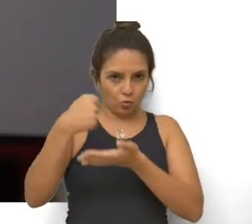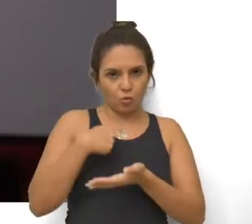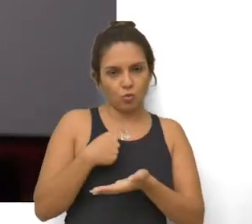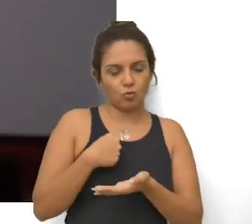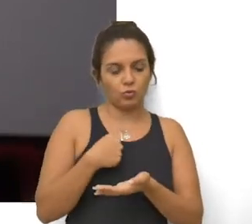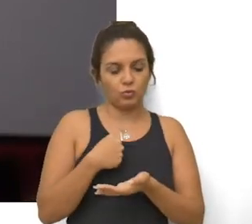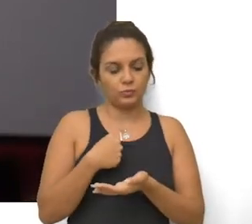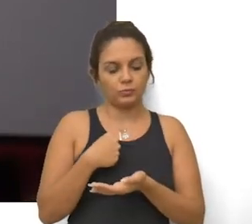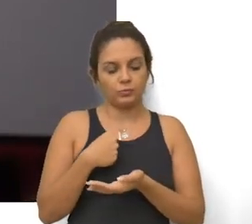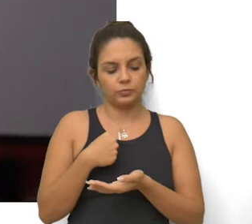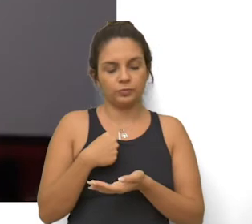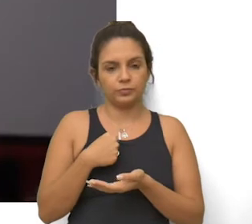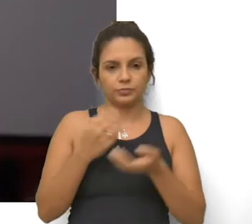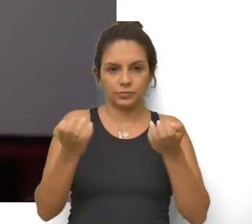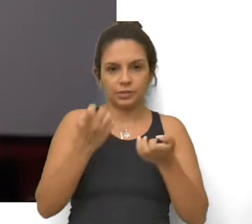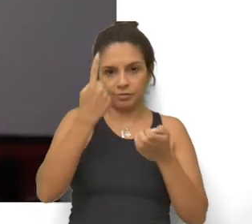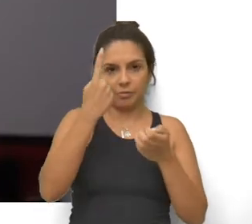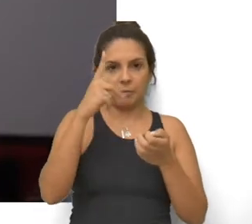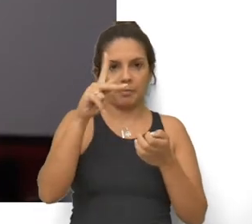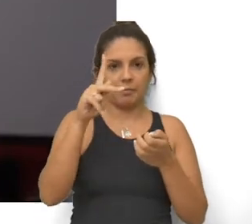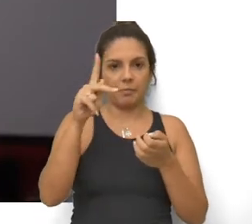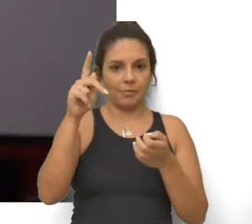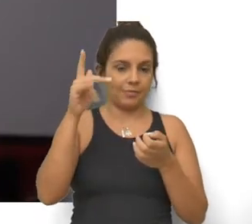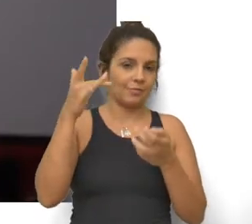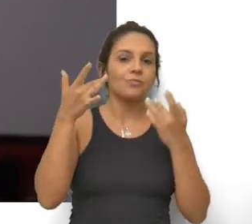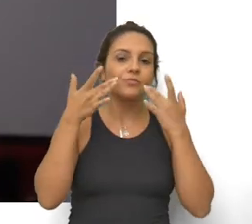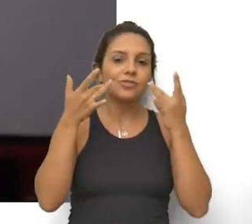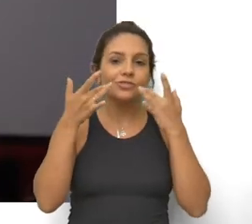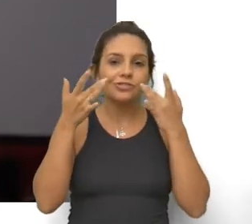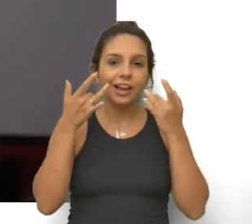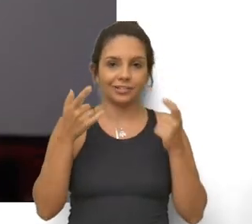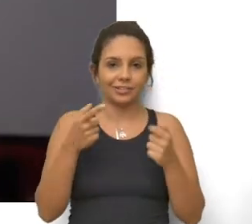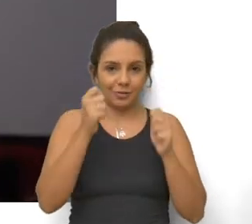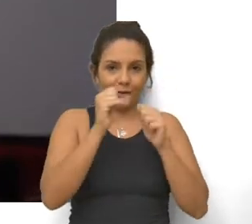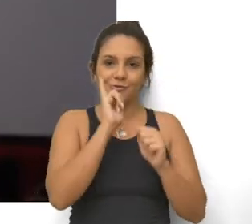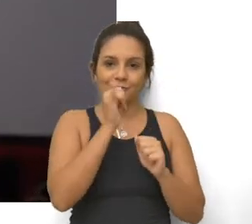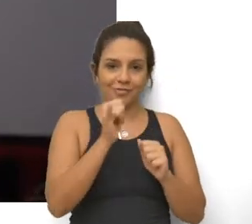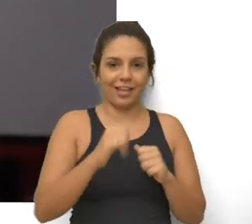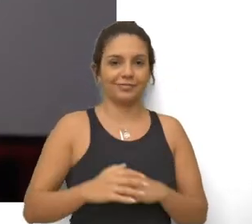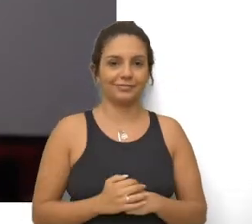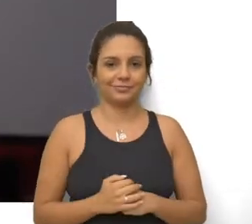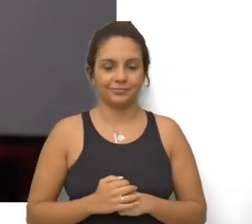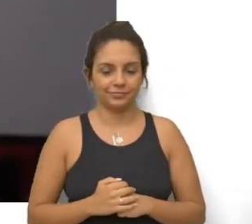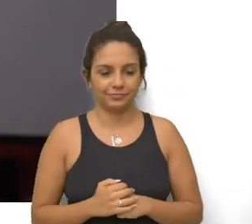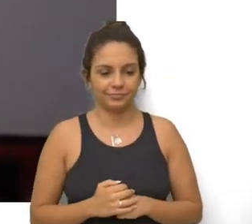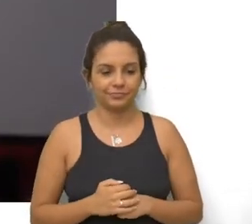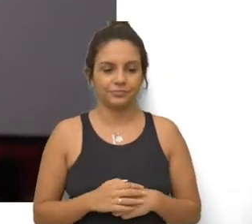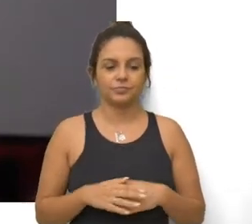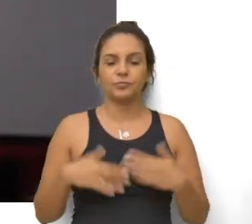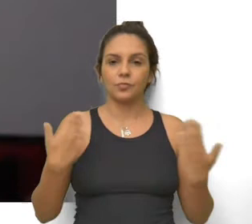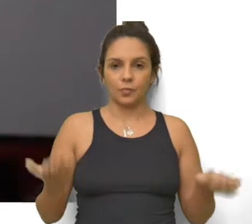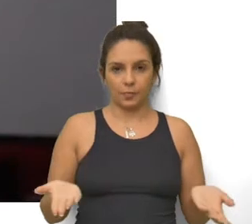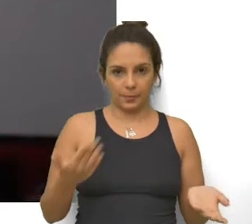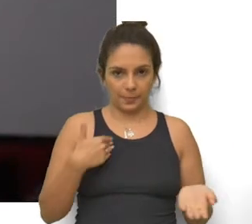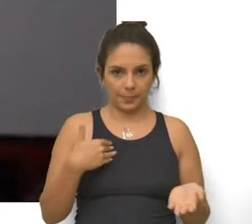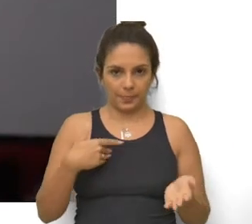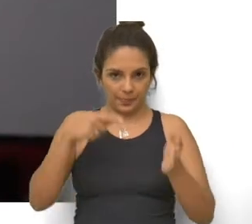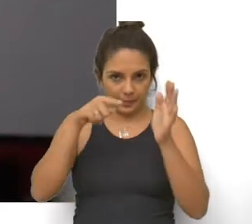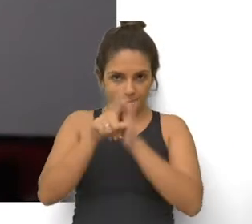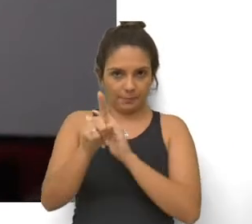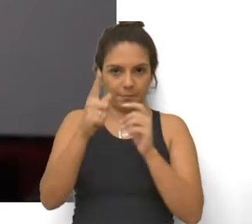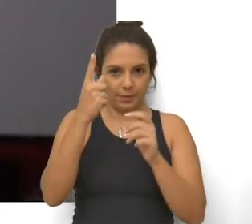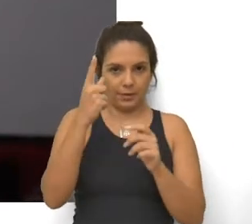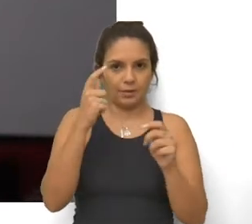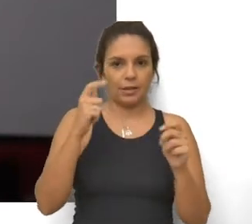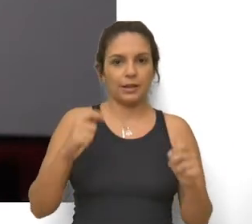procurou querendo uma peça. Ela pode contar isso melhor. Pois é, da minha parte, você me permite